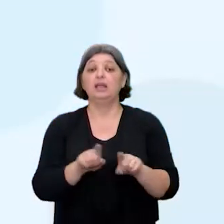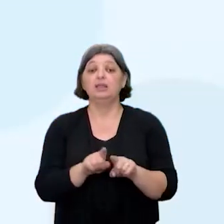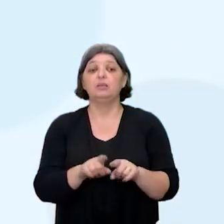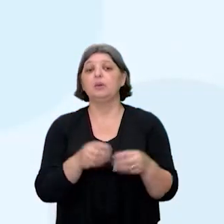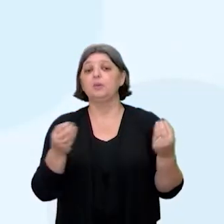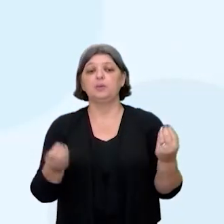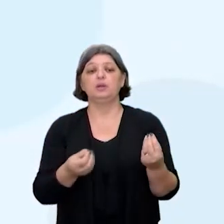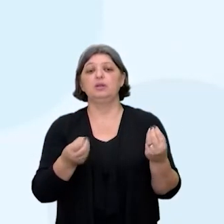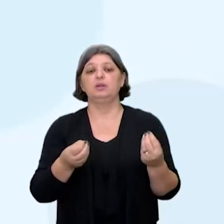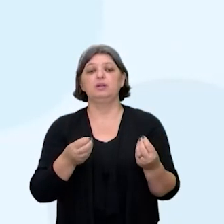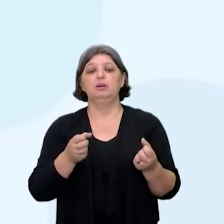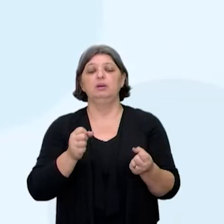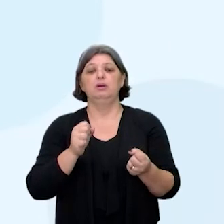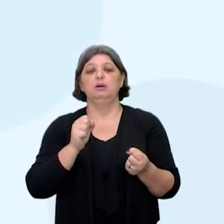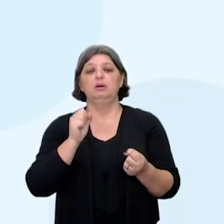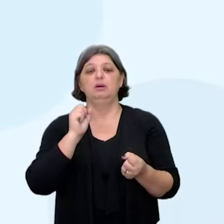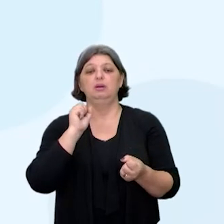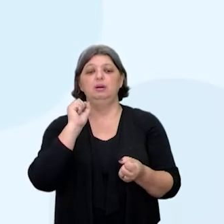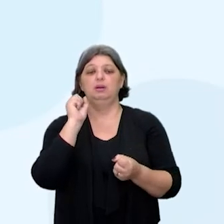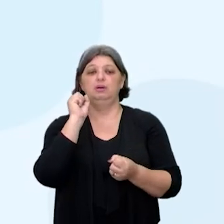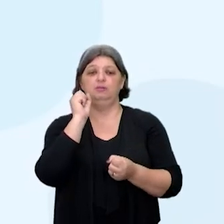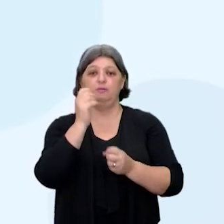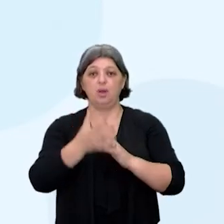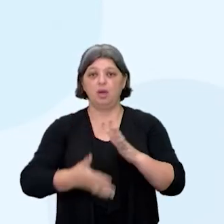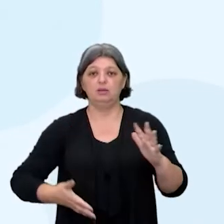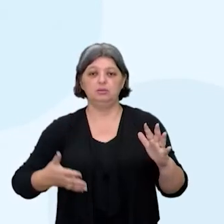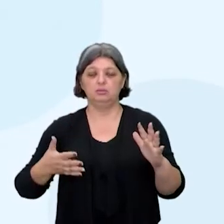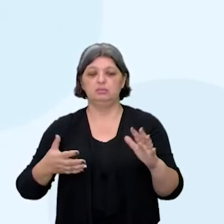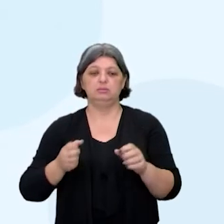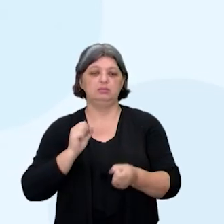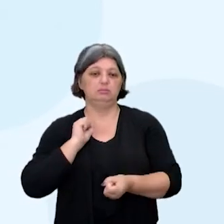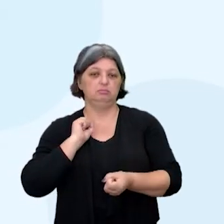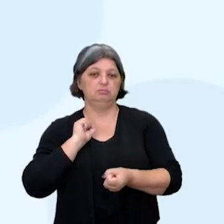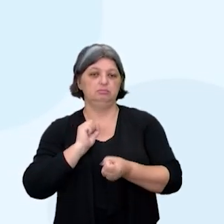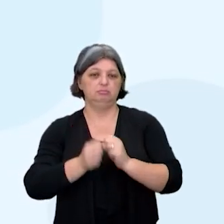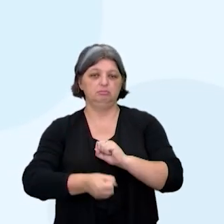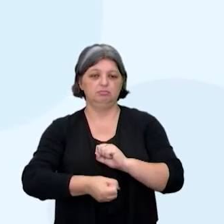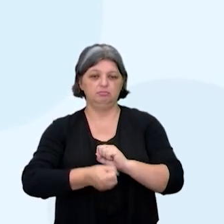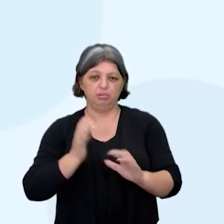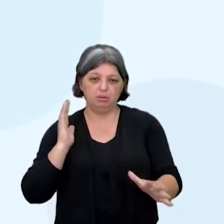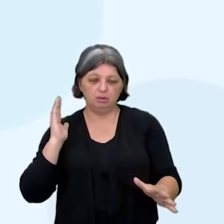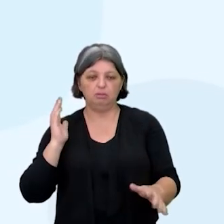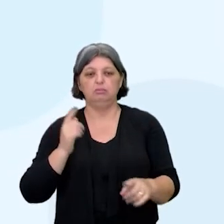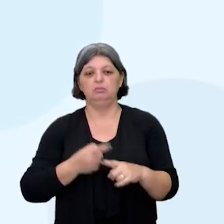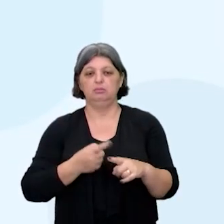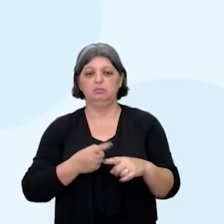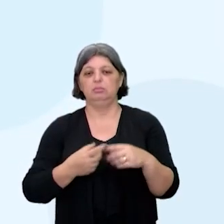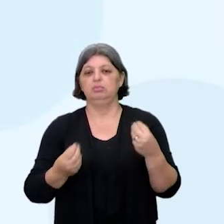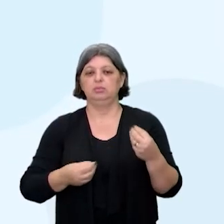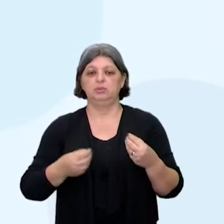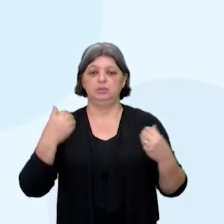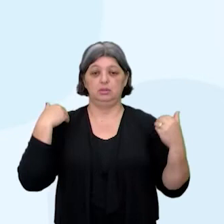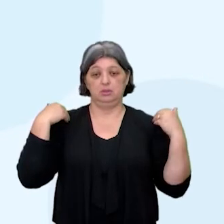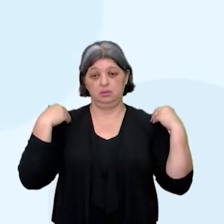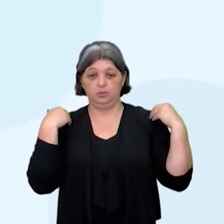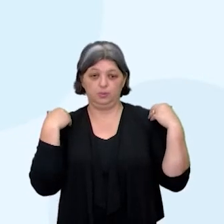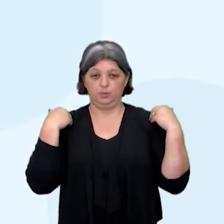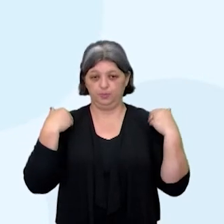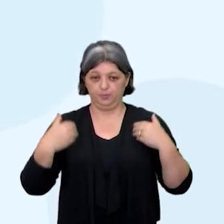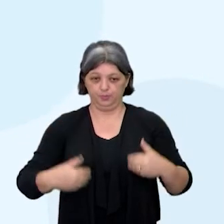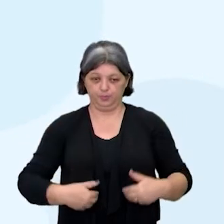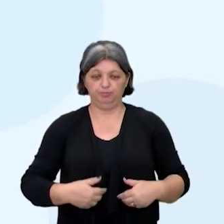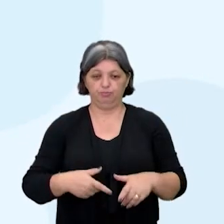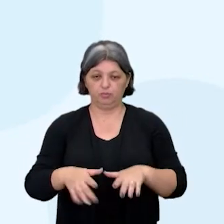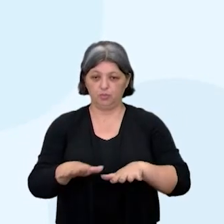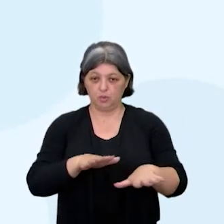O que é a fluência? Então, segundo Laban, é quando se deixa fluir o movimento que parte do tronco atingindo o corpo todo.